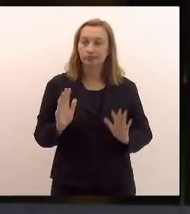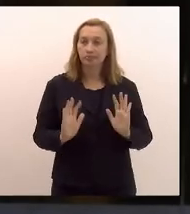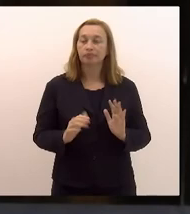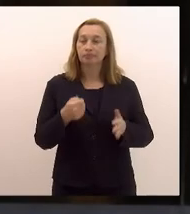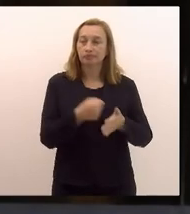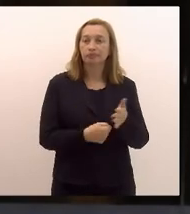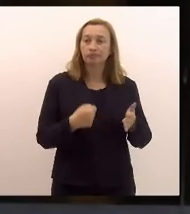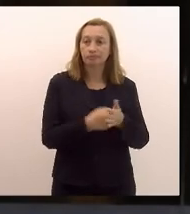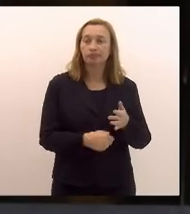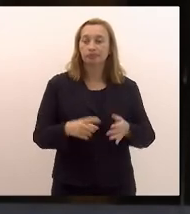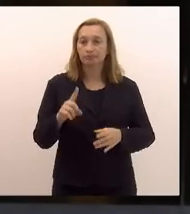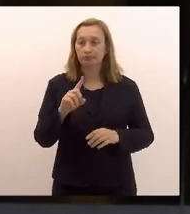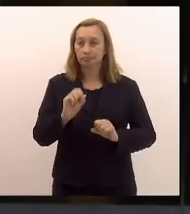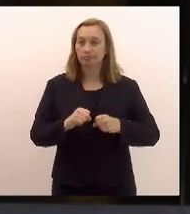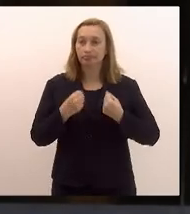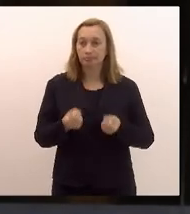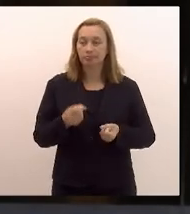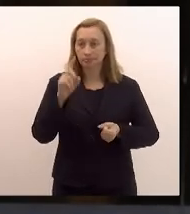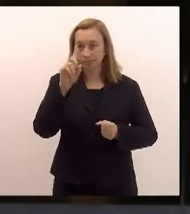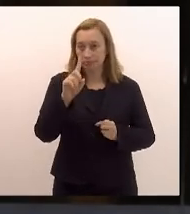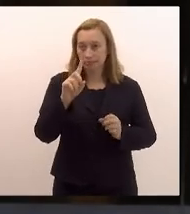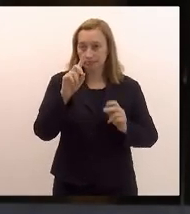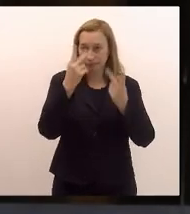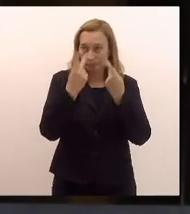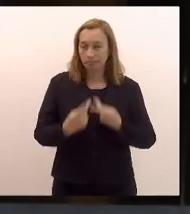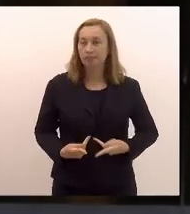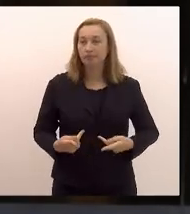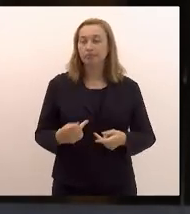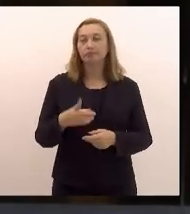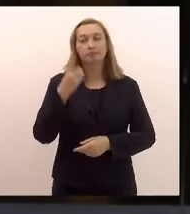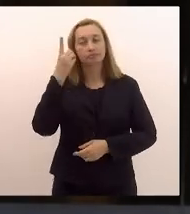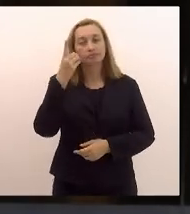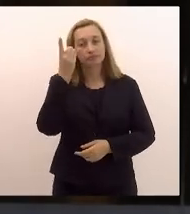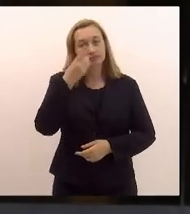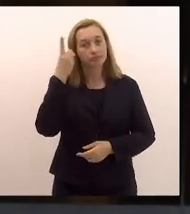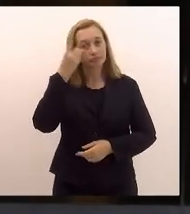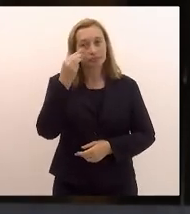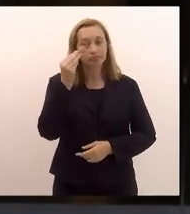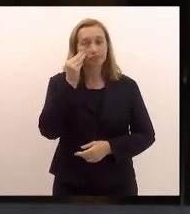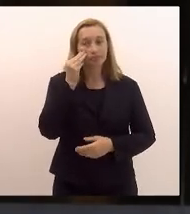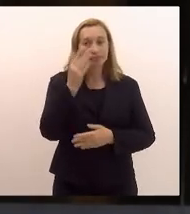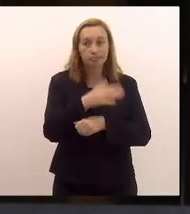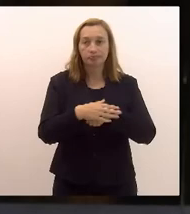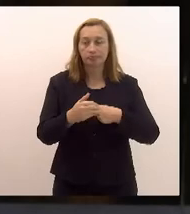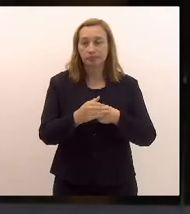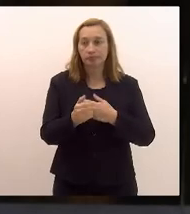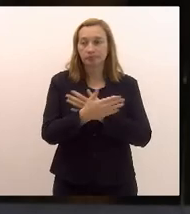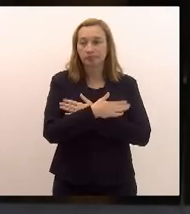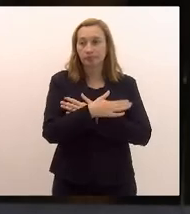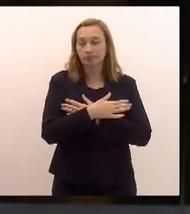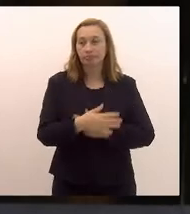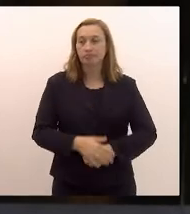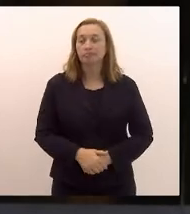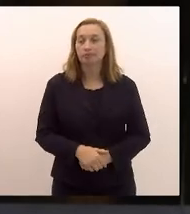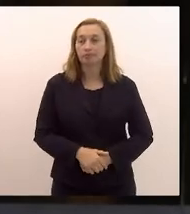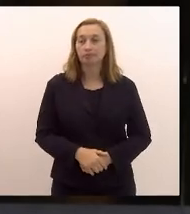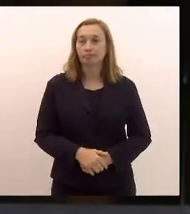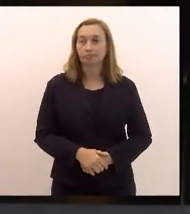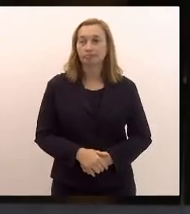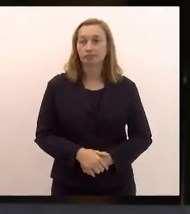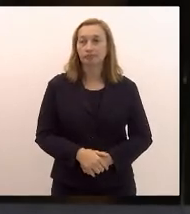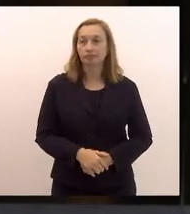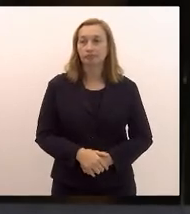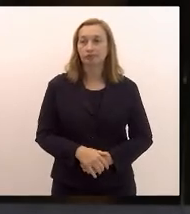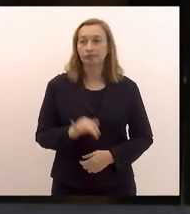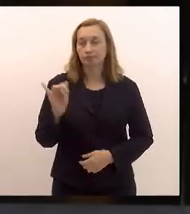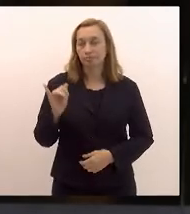luta pela defesa e garantia dos Direitos Humanos um abraço carinhoso que tá da Mônica em e agora ela não vai botar um bonequinho